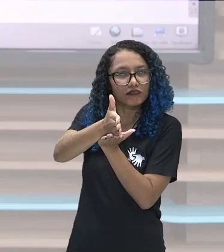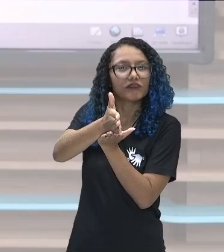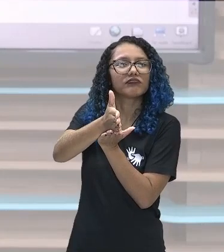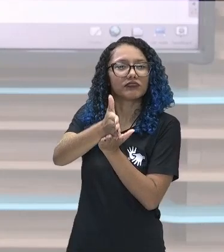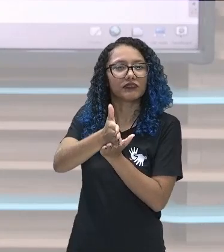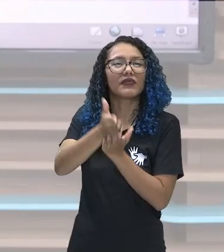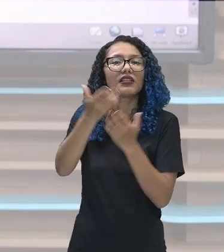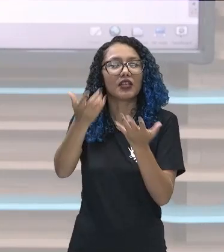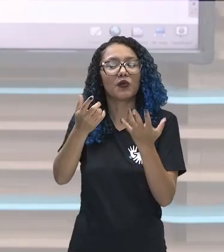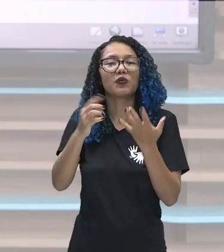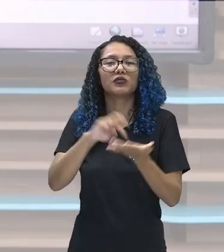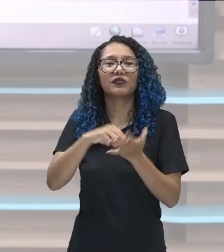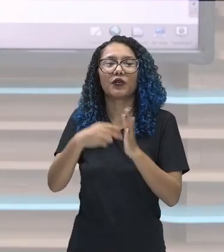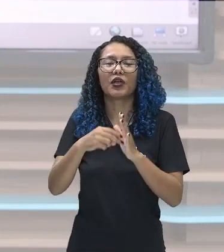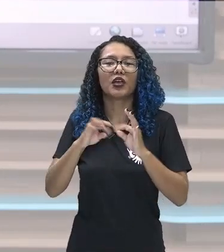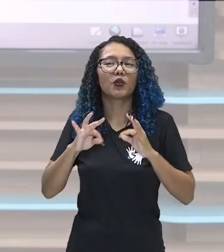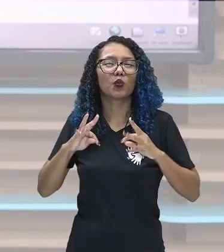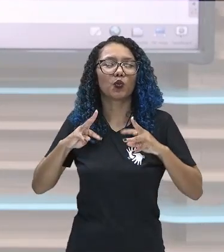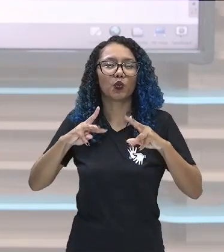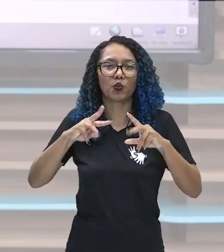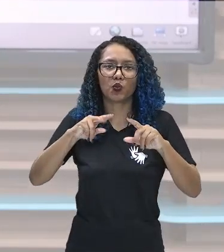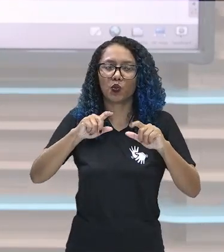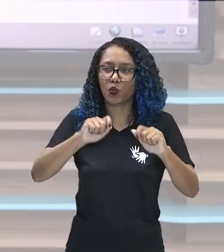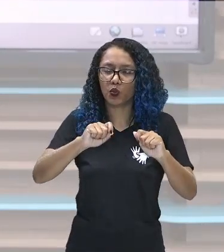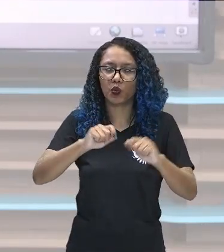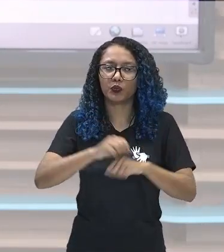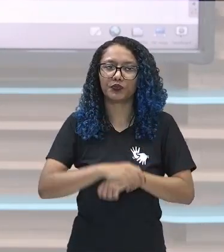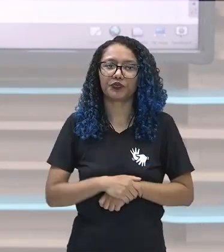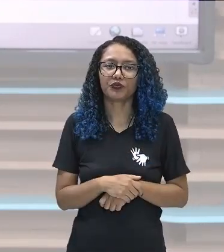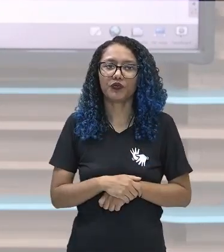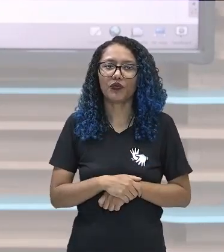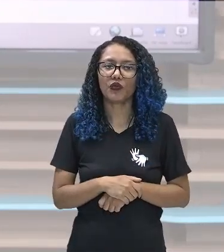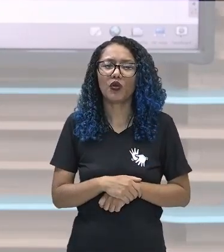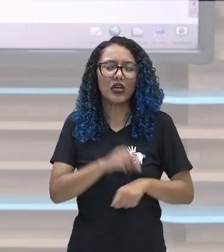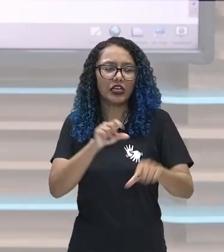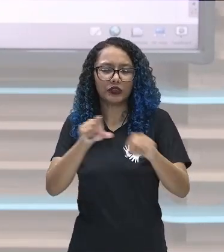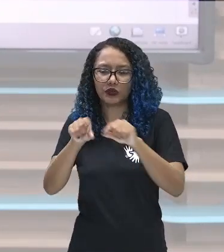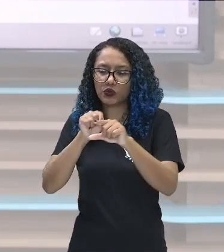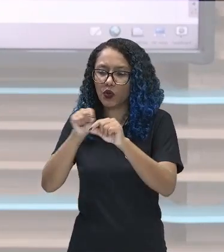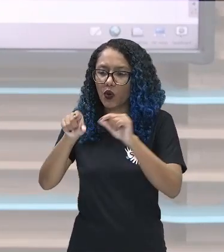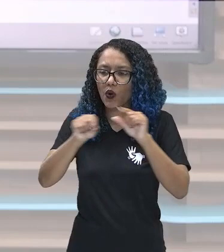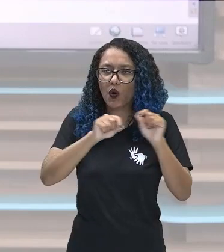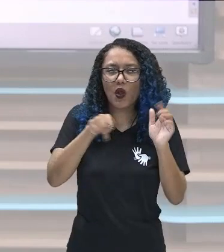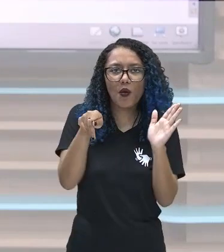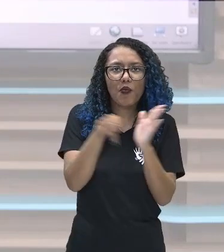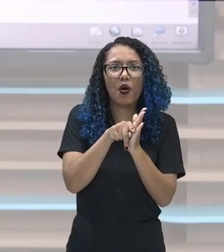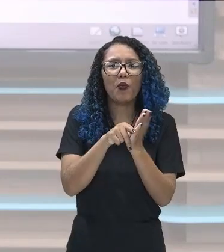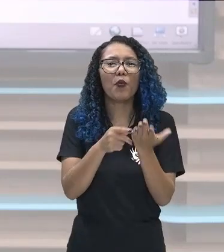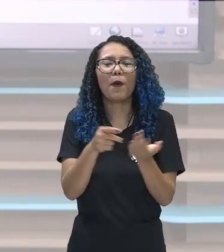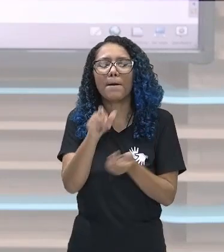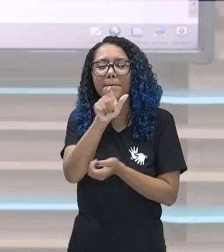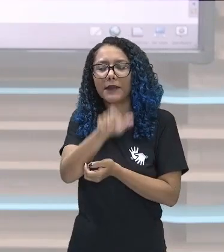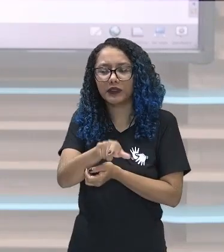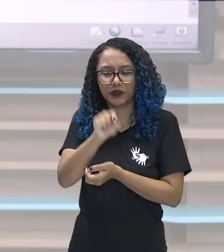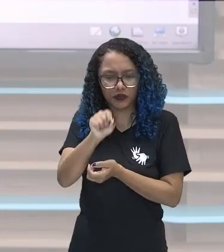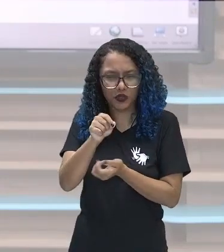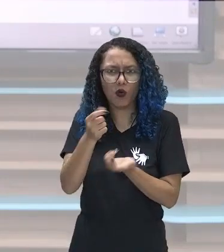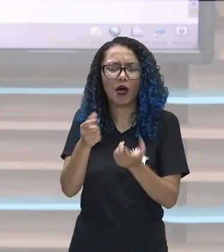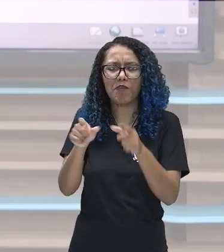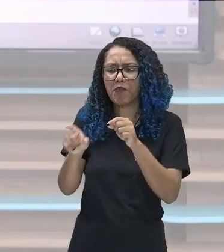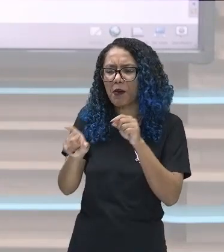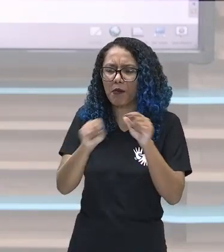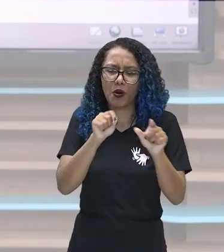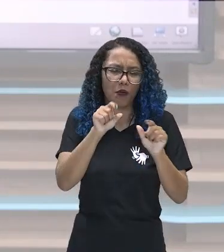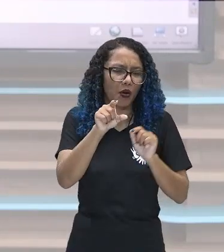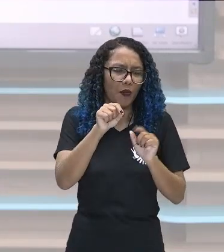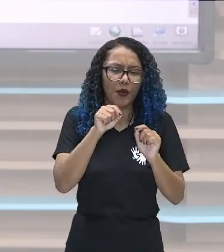que ela realize, na verdade, todos os caminhos pelos quais essa pessoa vai percorrer,